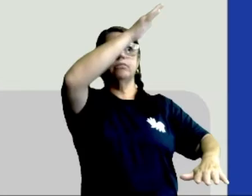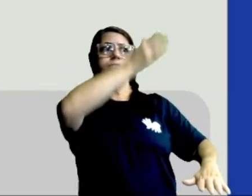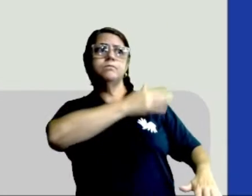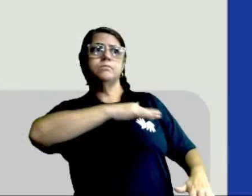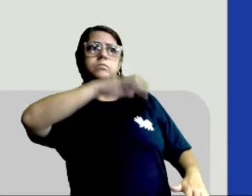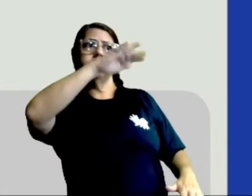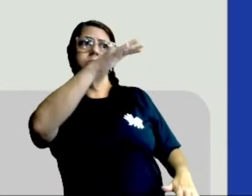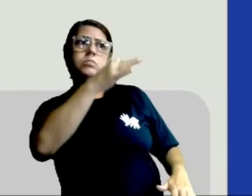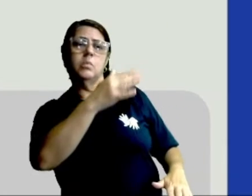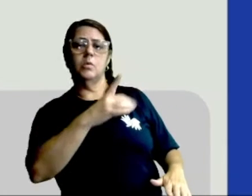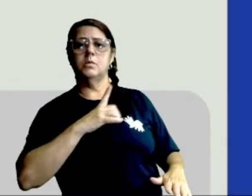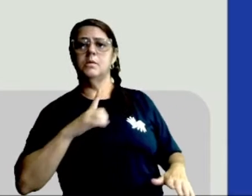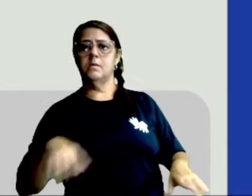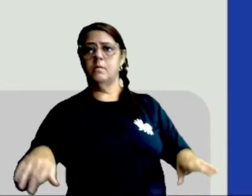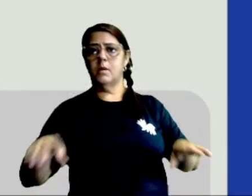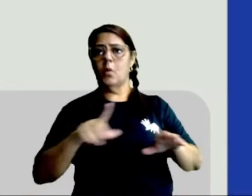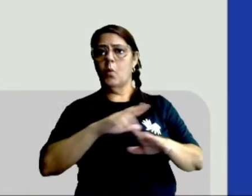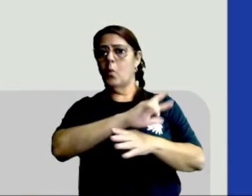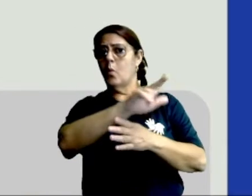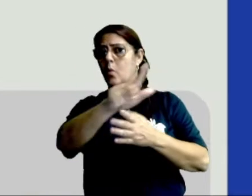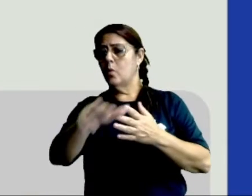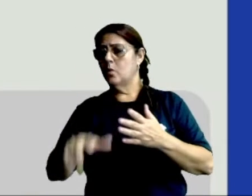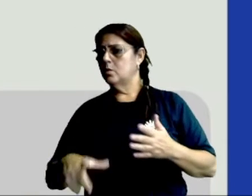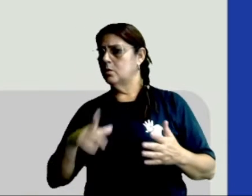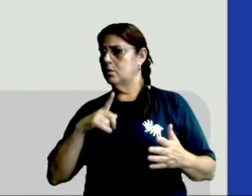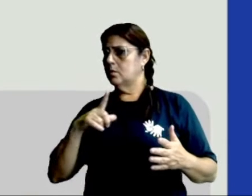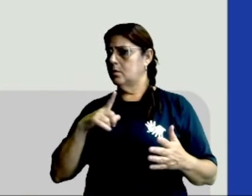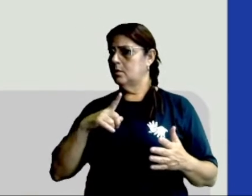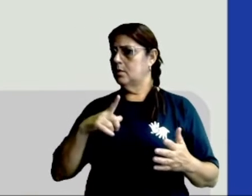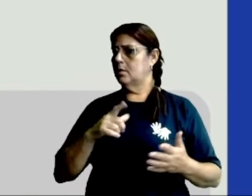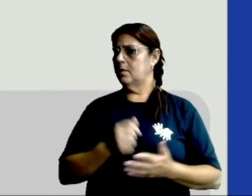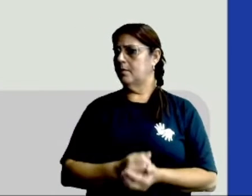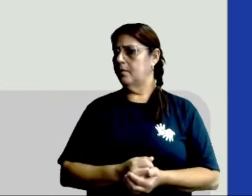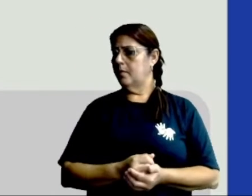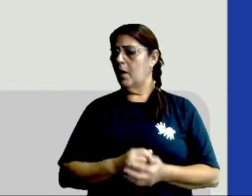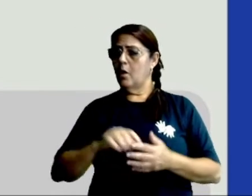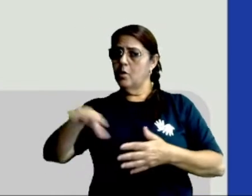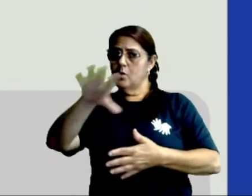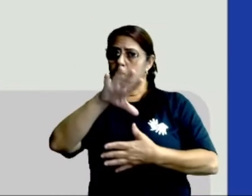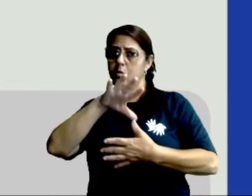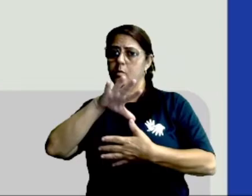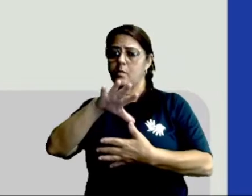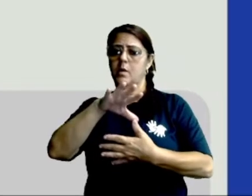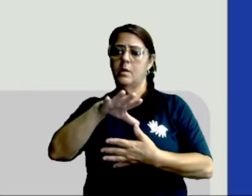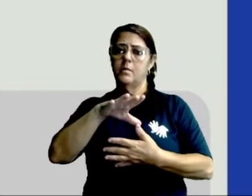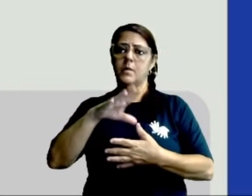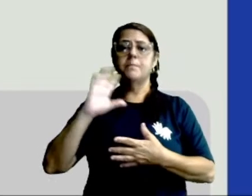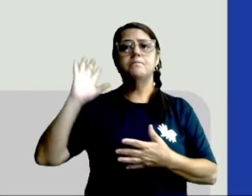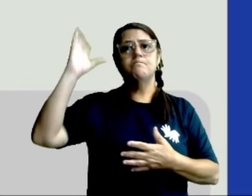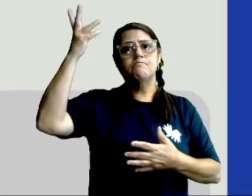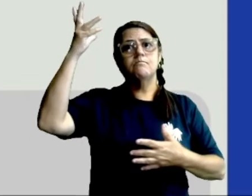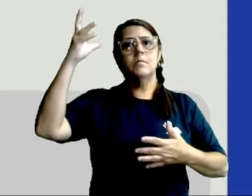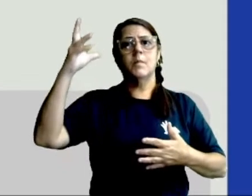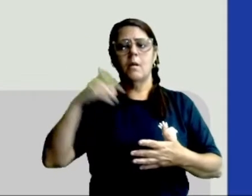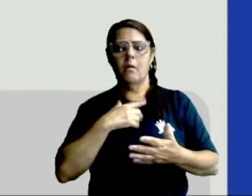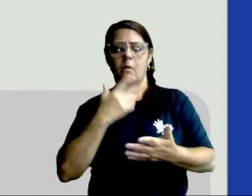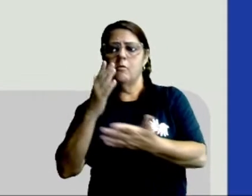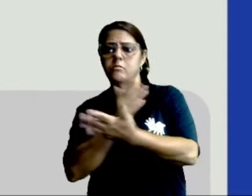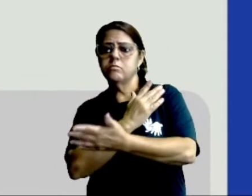outros. Então, a gente tem aqui, ó, nesse mapa, alguns climas